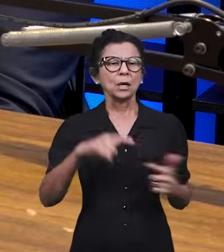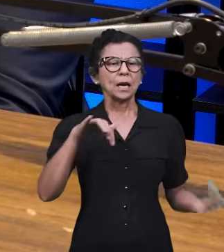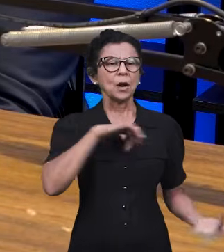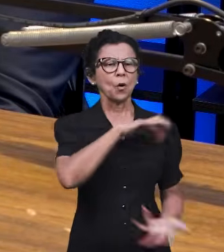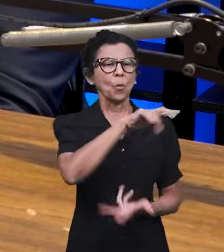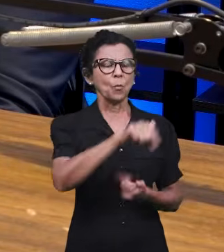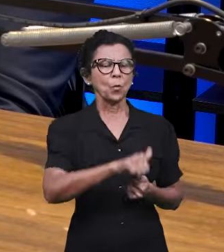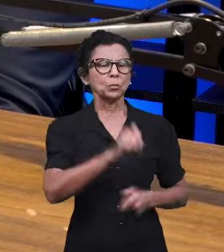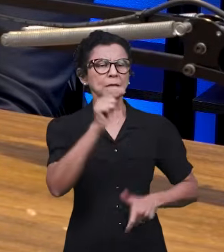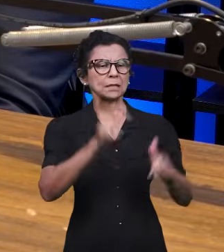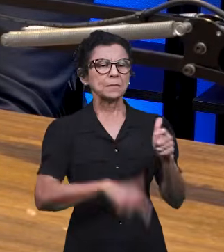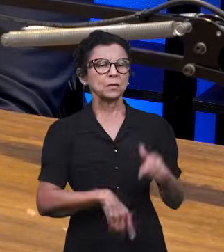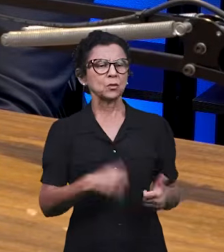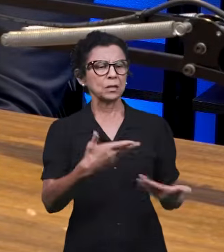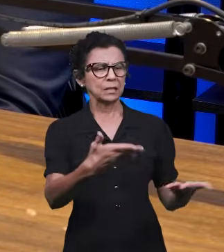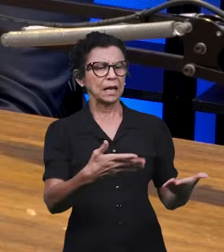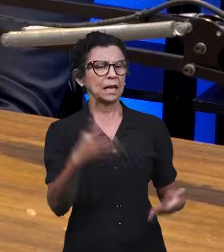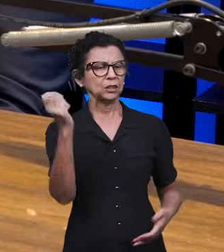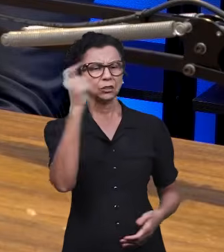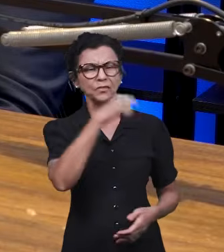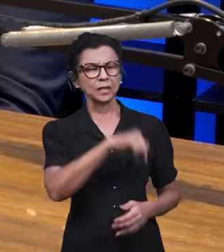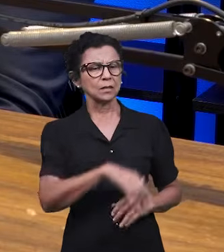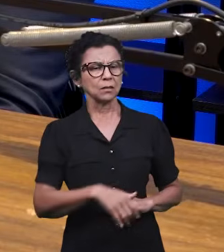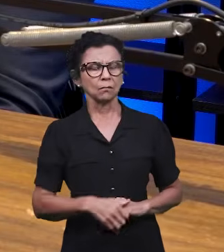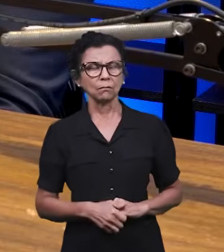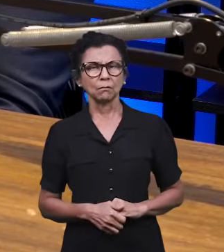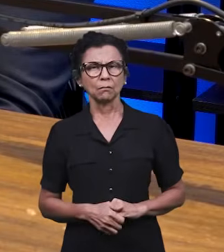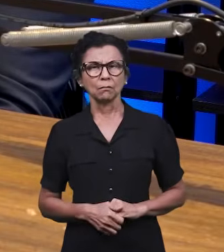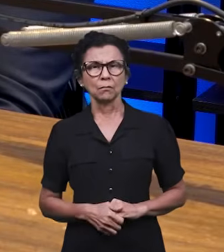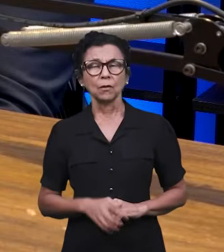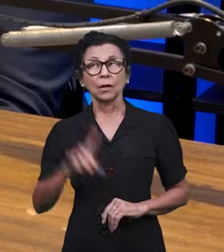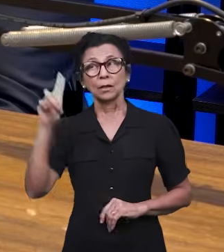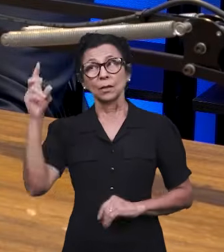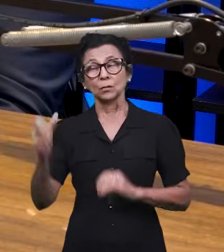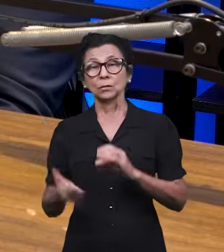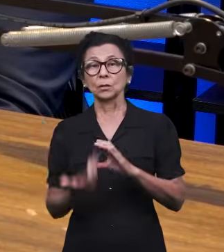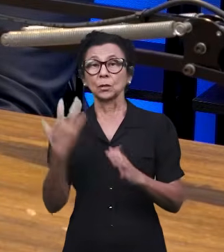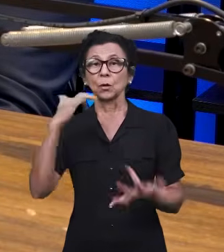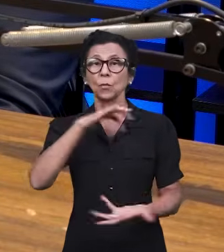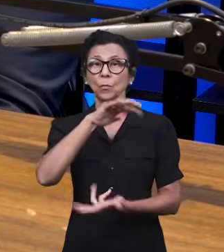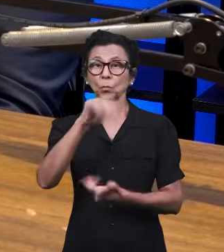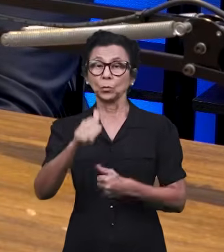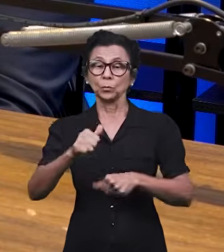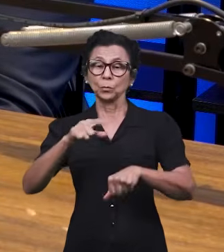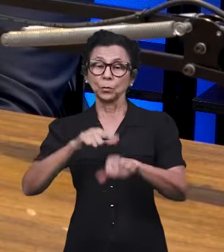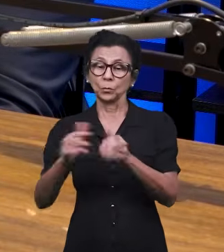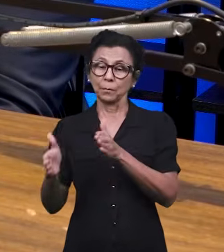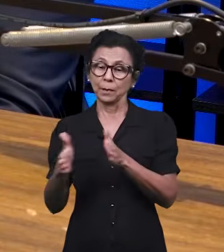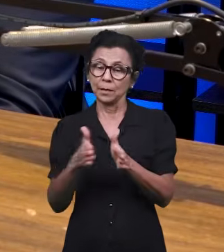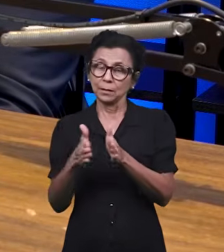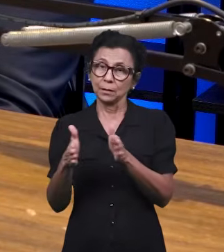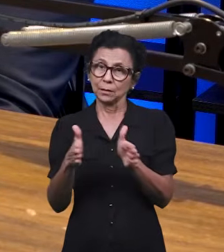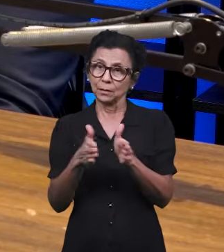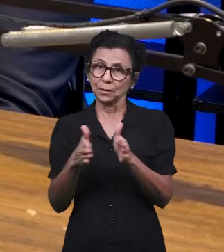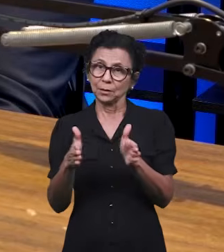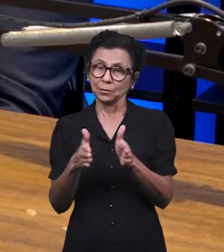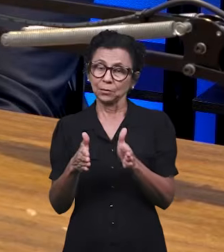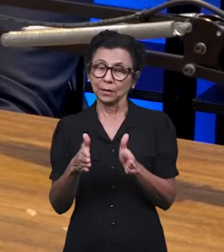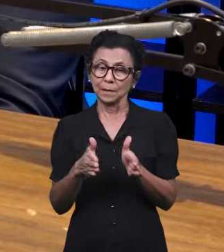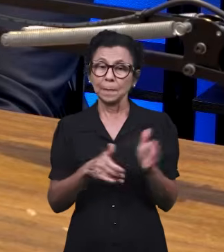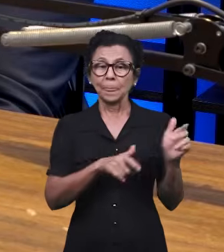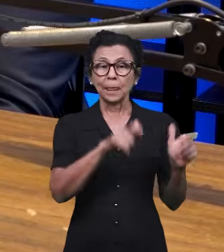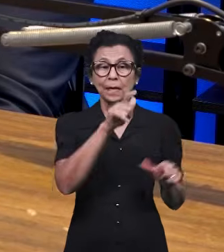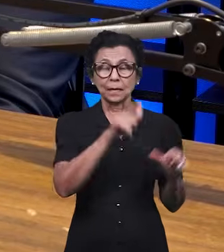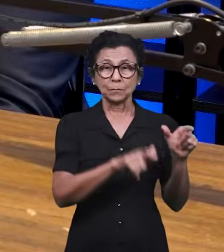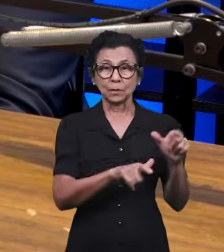mundo foi criado para existir por um tempo determinado. E o homem, ele escolheu se afastar de Deus. Mas na eternidade, nós vamos viver